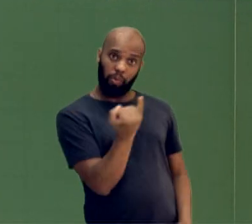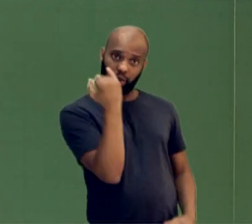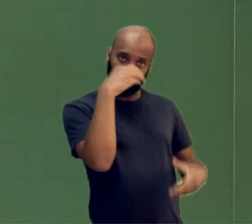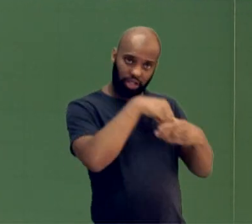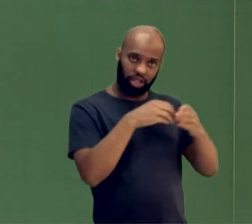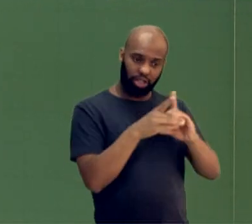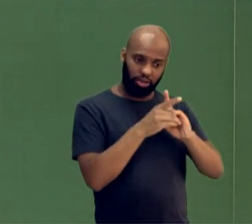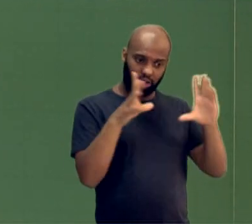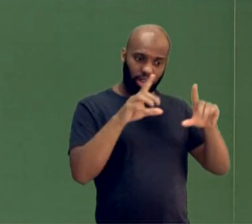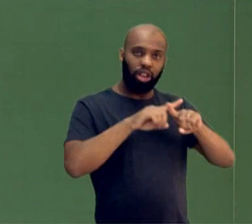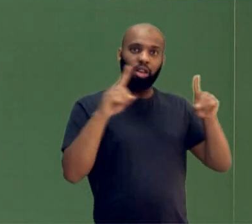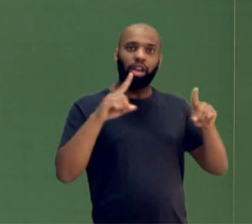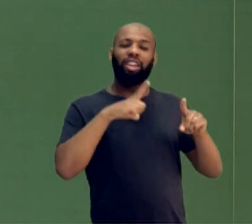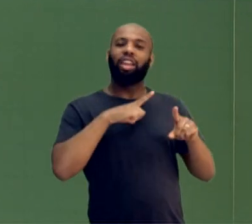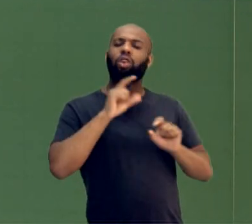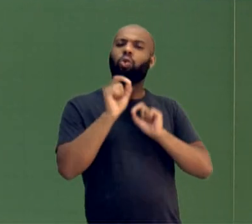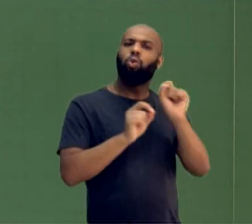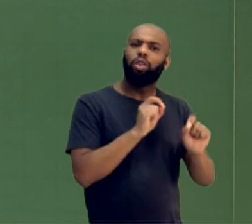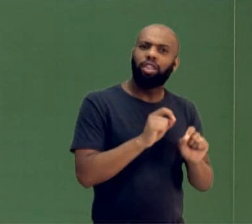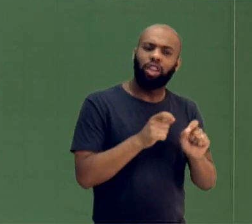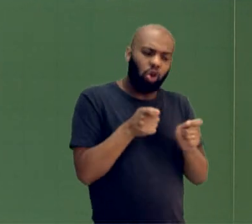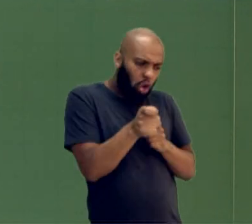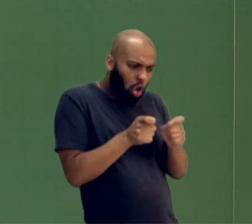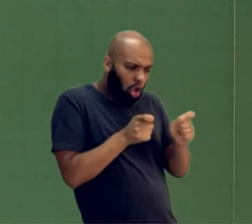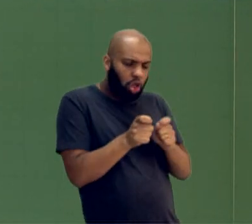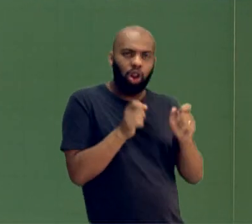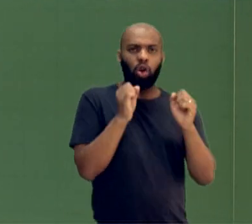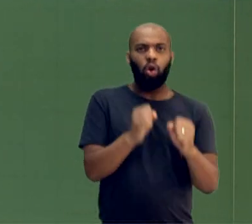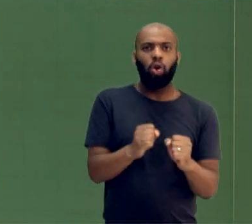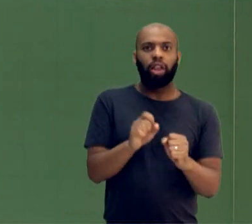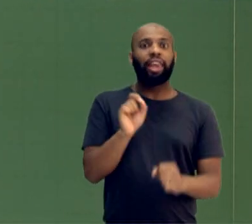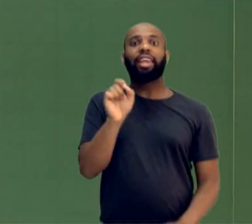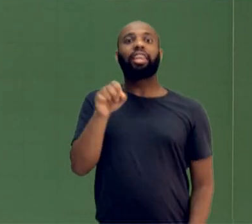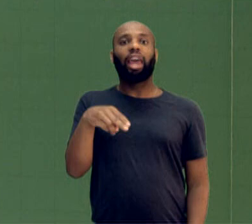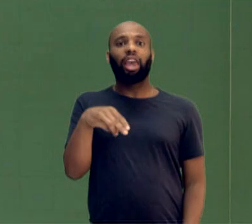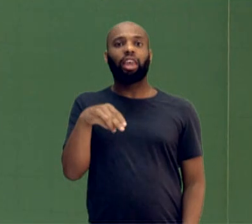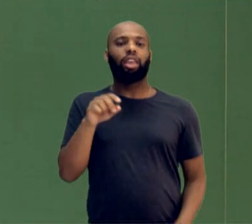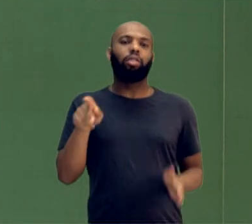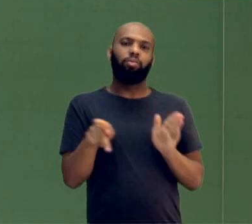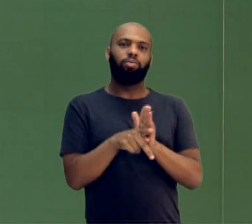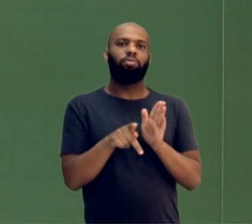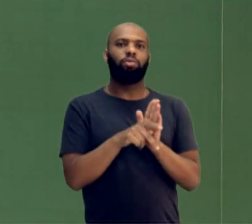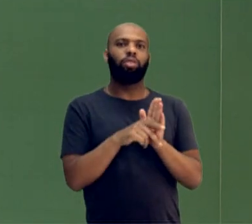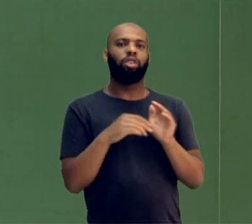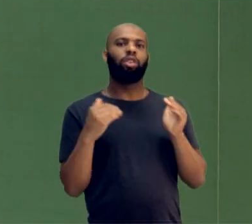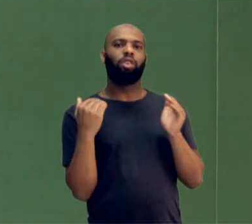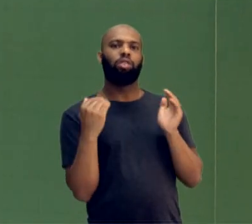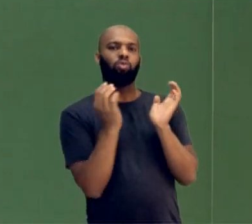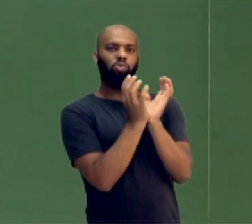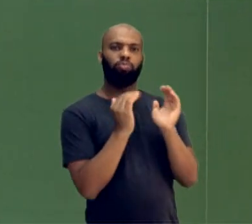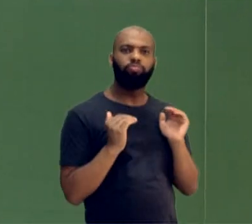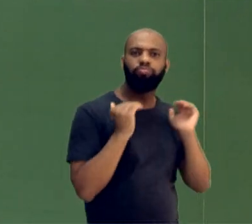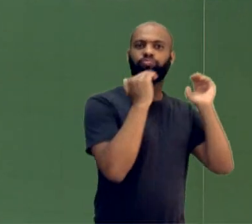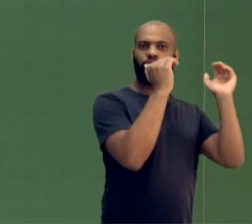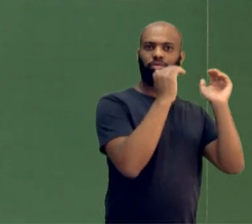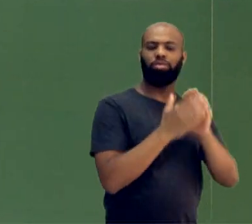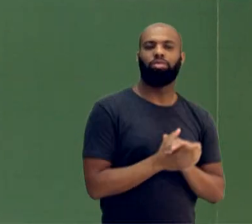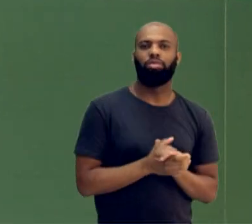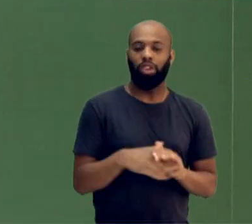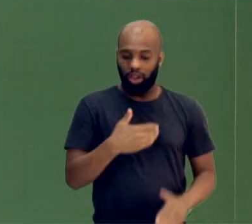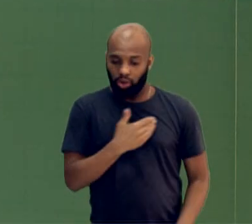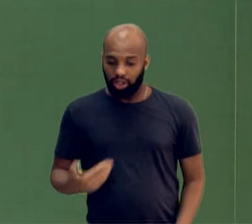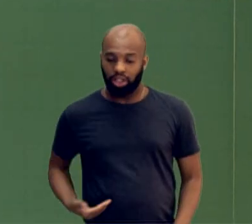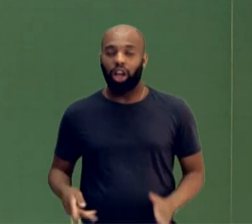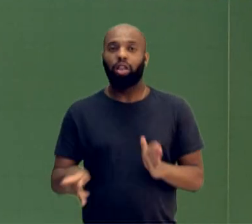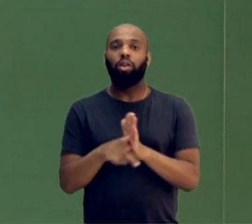regime que se controla o poder na mão de uma elite, de certa maneira. E o Estado na mão da